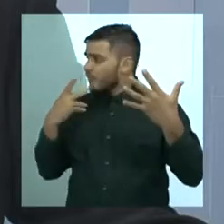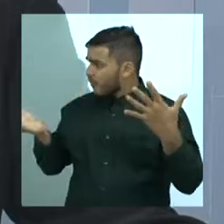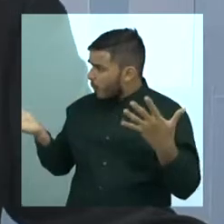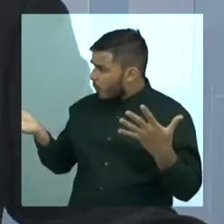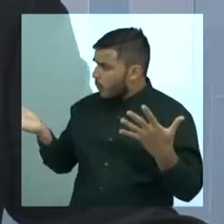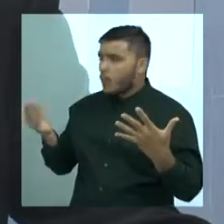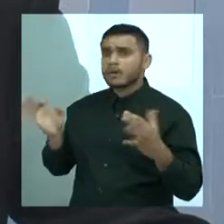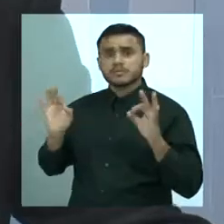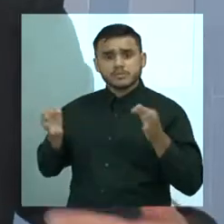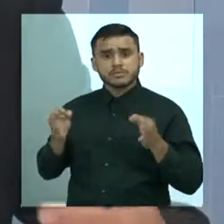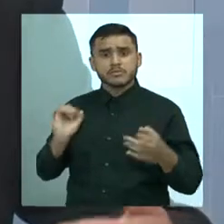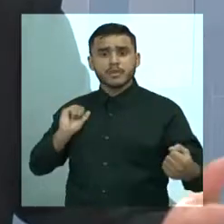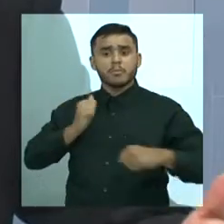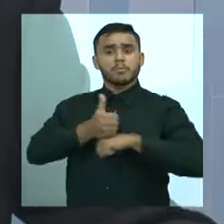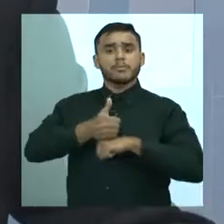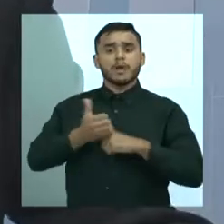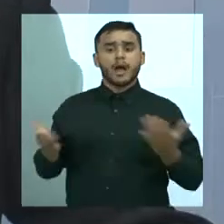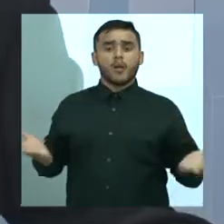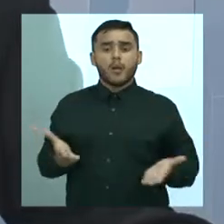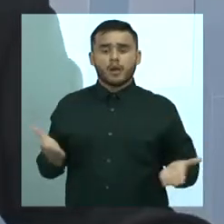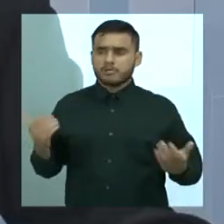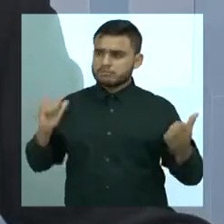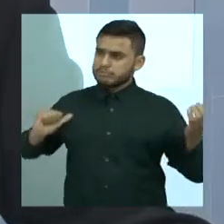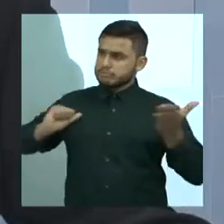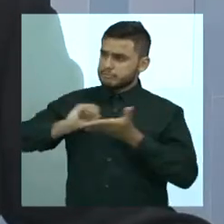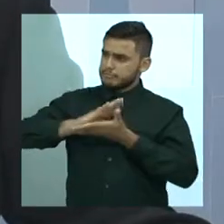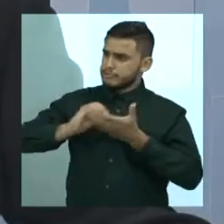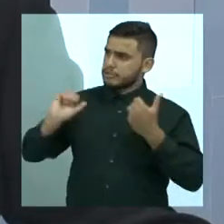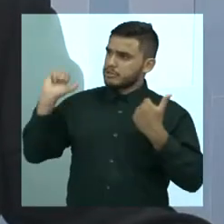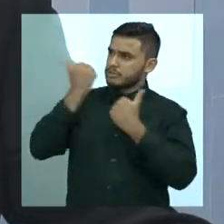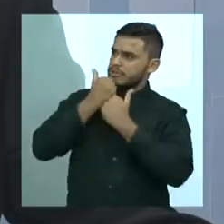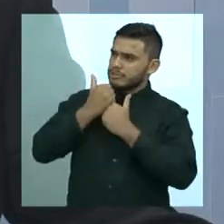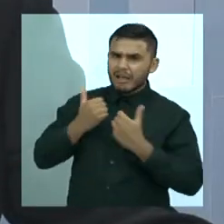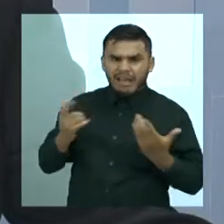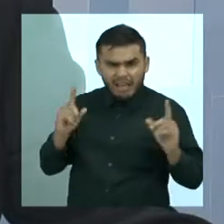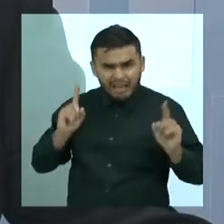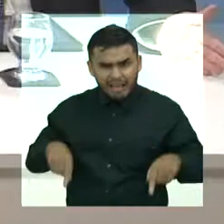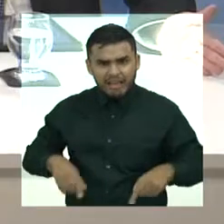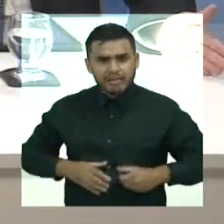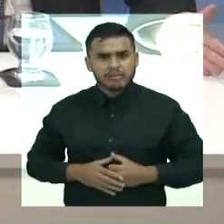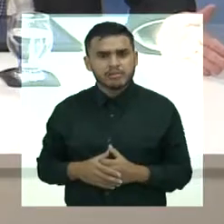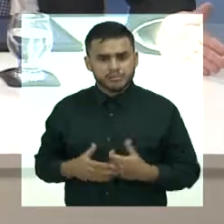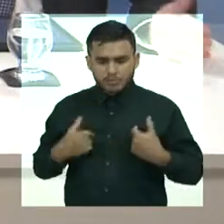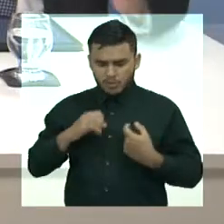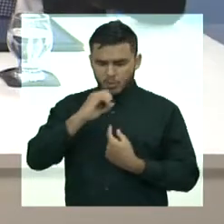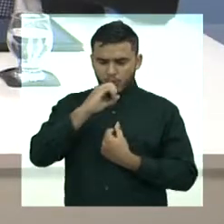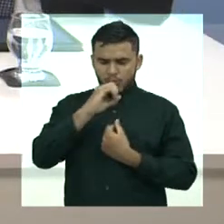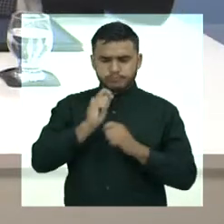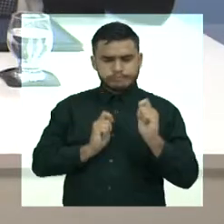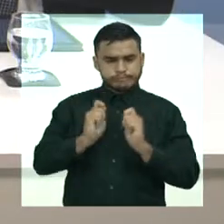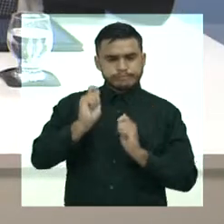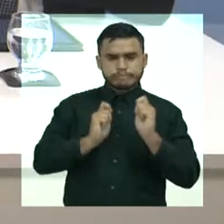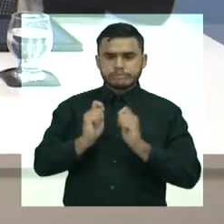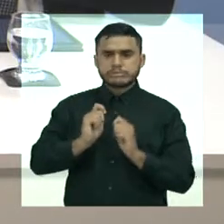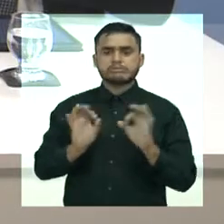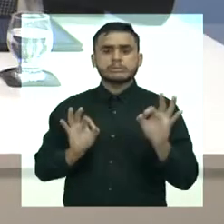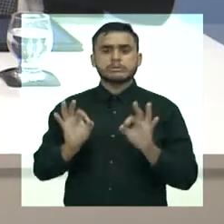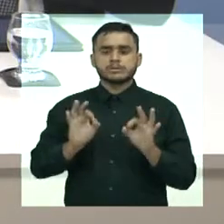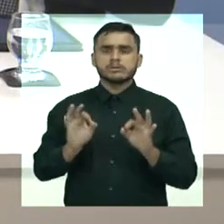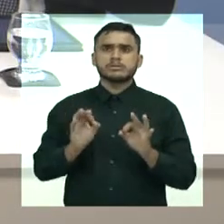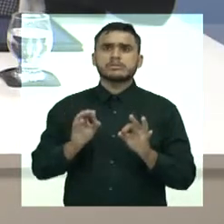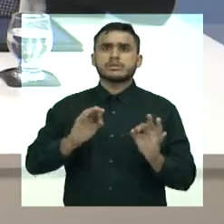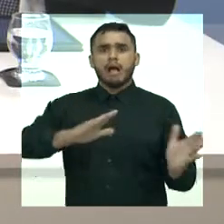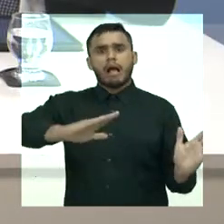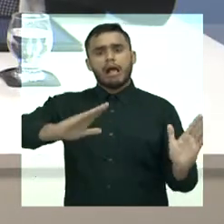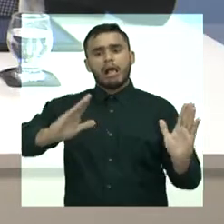lá, comandando. Como é que ele vai ser? Quer dizer, o cara vai assumir um orçamento, né? Comandando quer dizer, o cara vai uma série de estratégias,